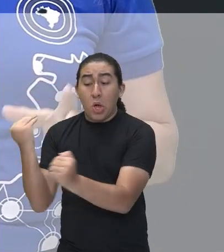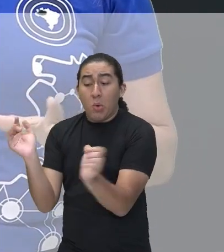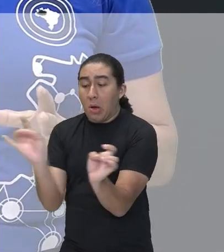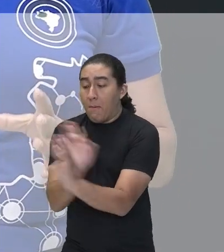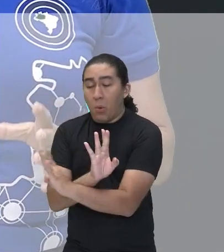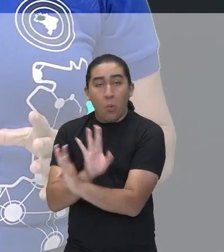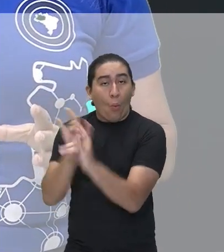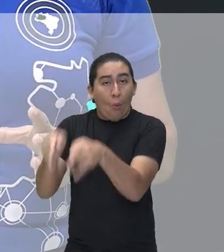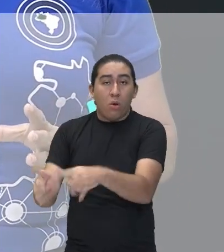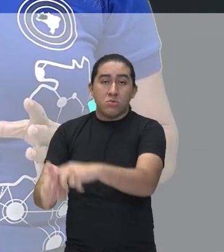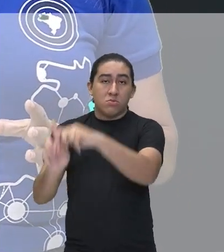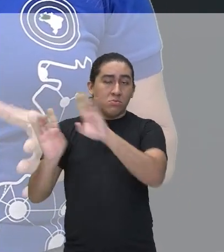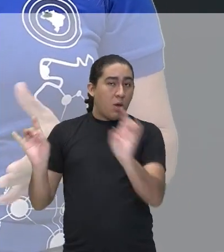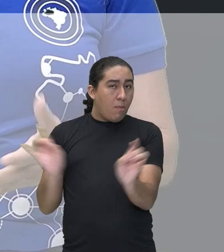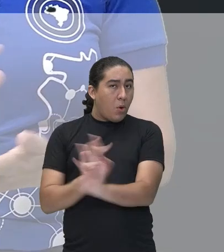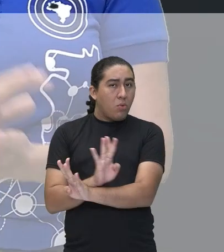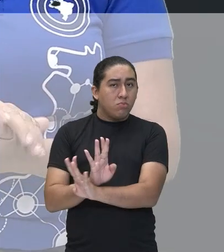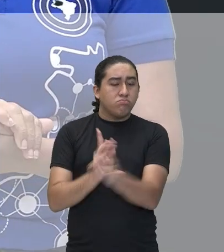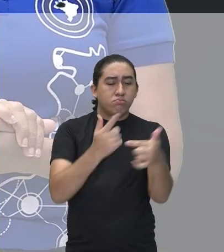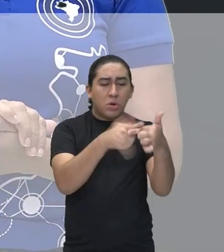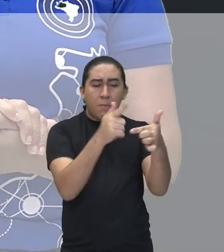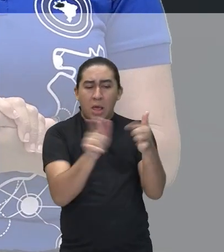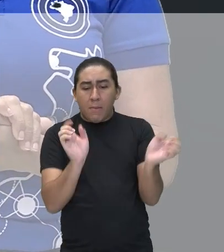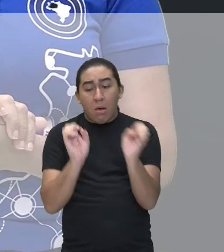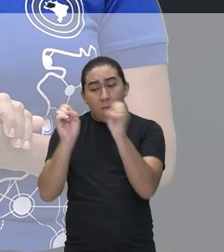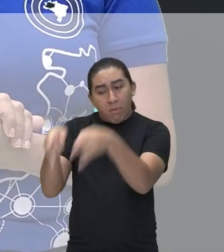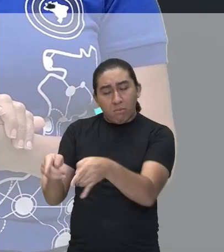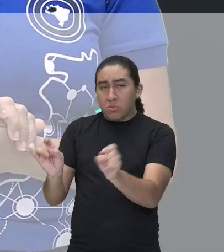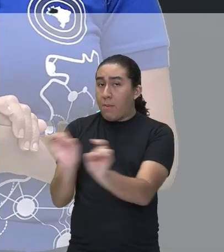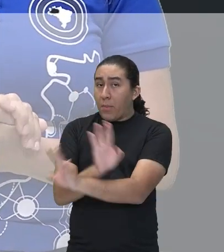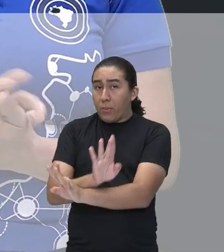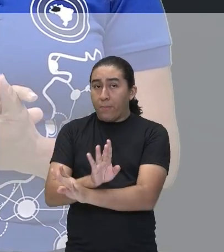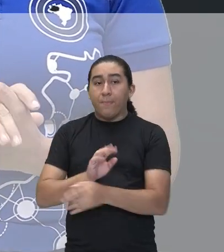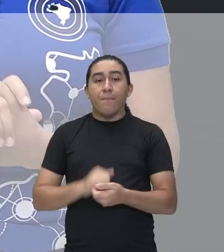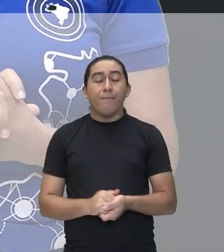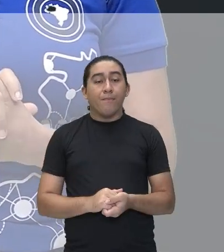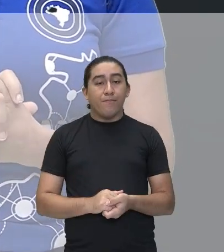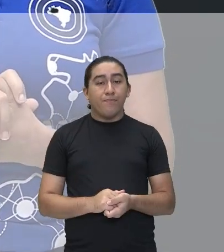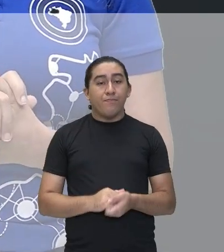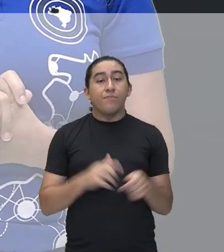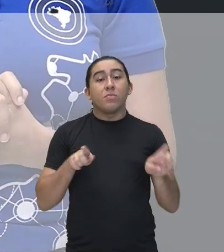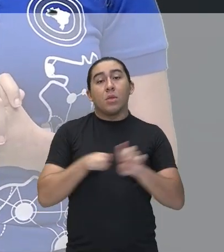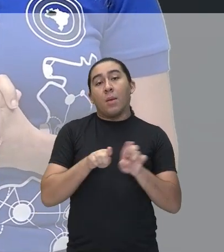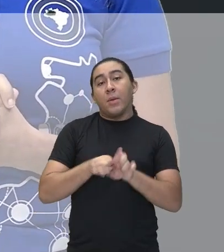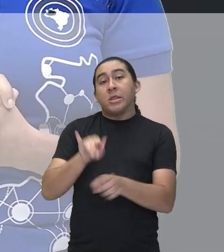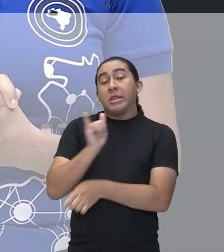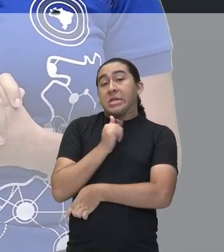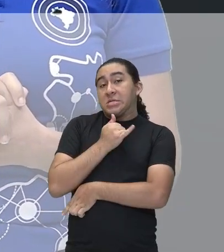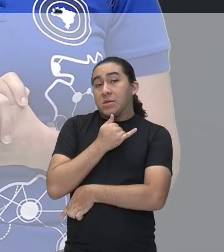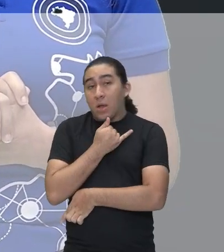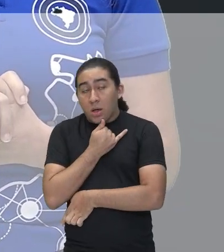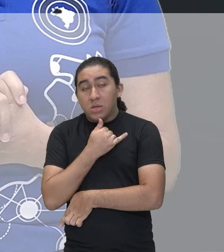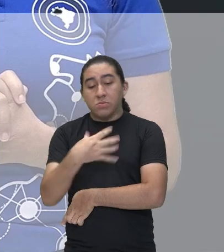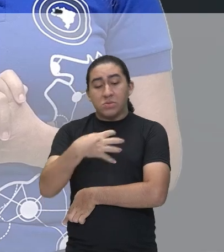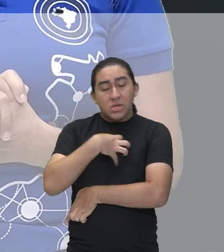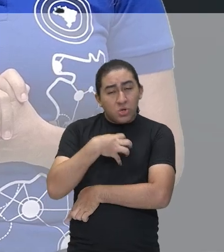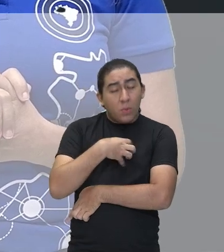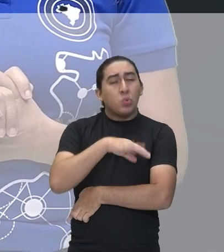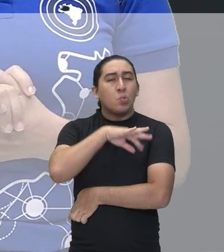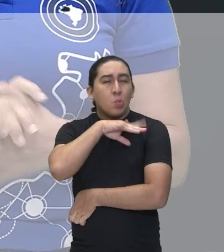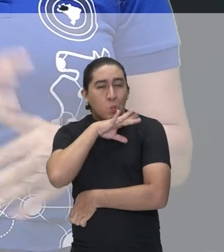final de todos os problemas. A tristeza, a melancolia e o